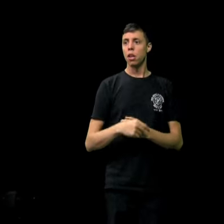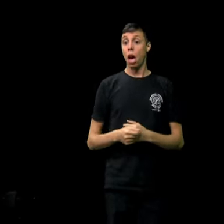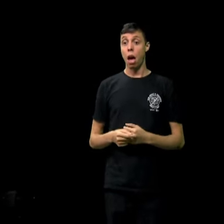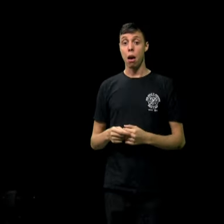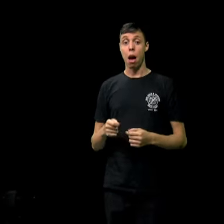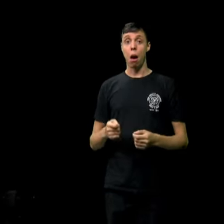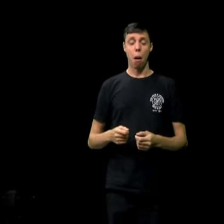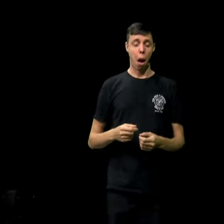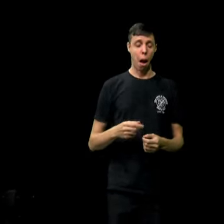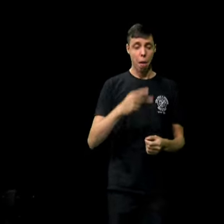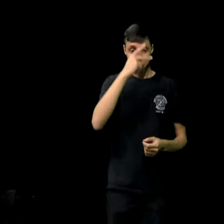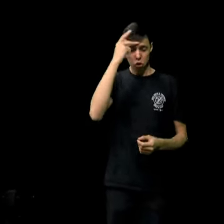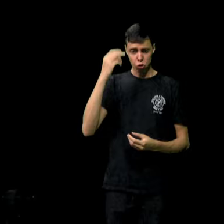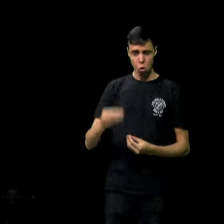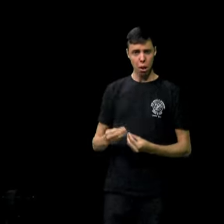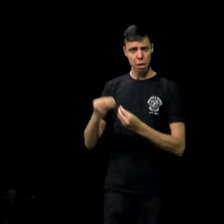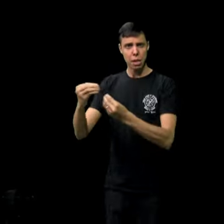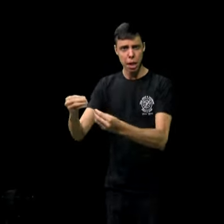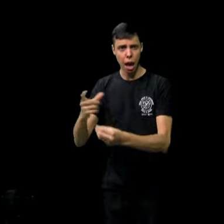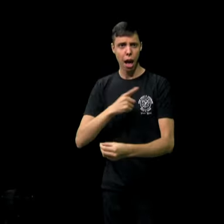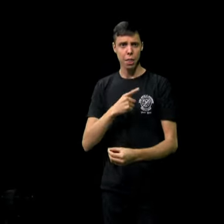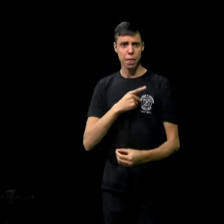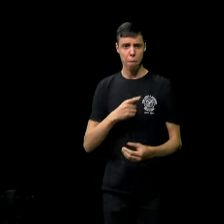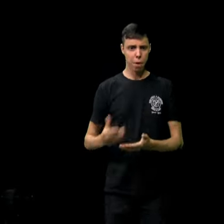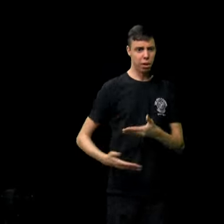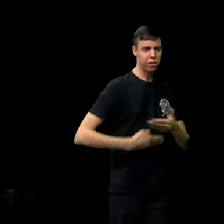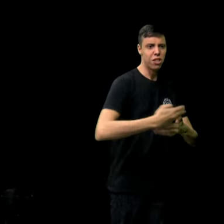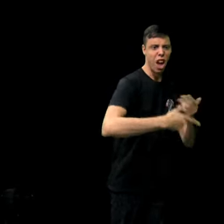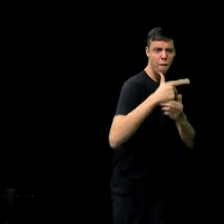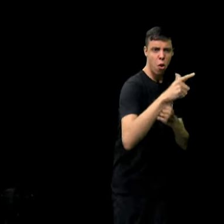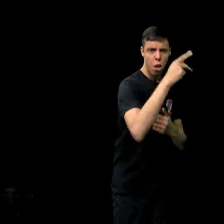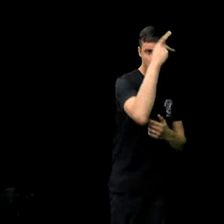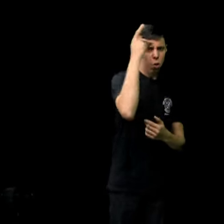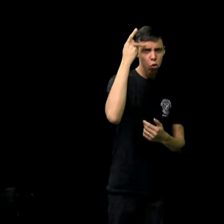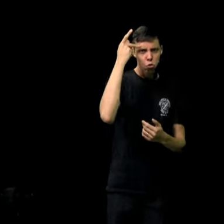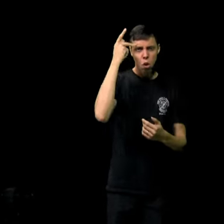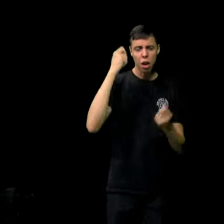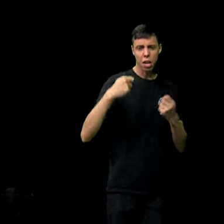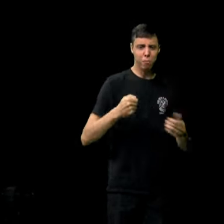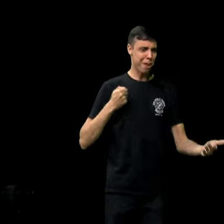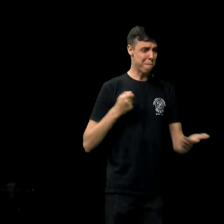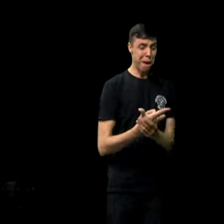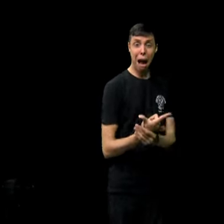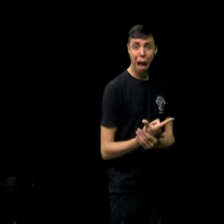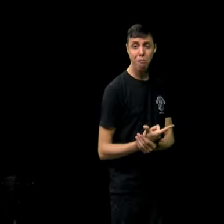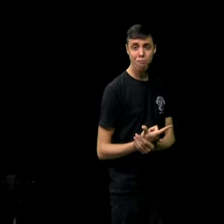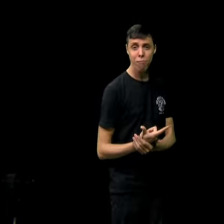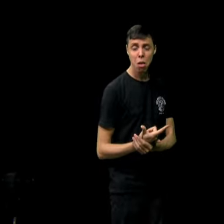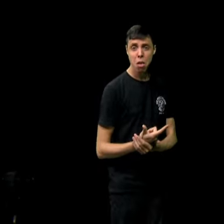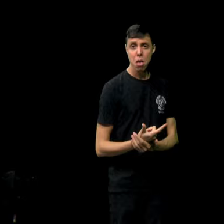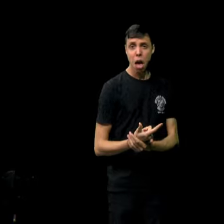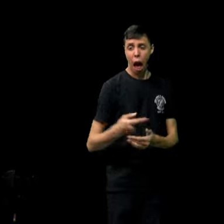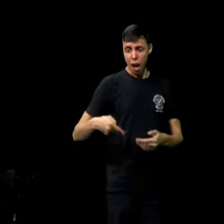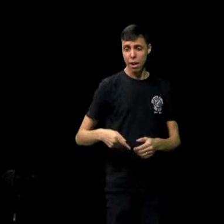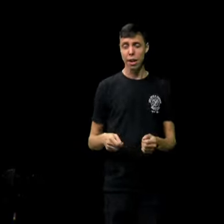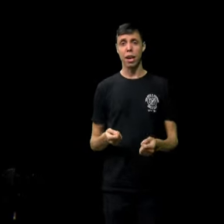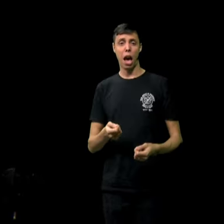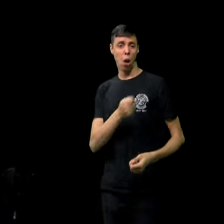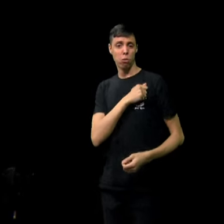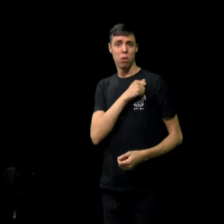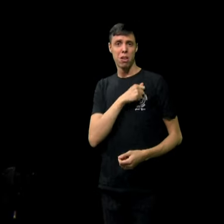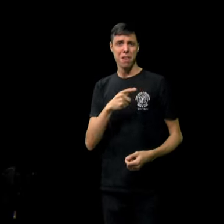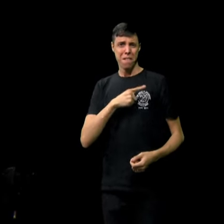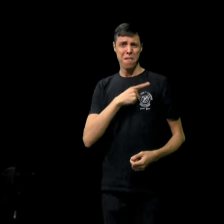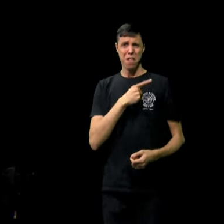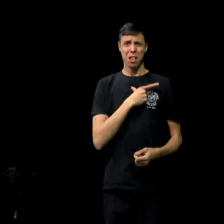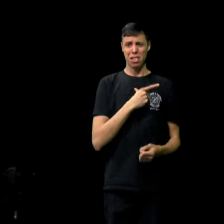daquele que empresta, e pelo quanto no mundo espiritual esta cidade me deve, eu tomo autoridade aqui e que as portas se